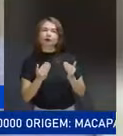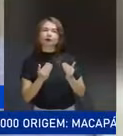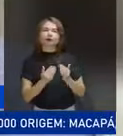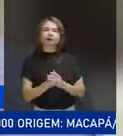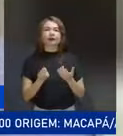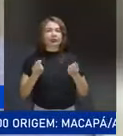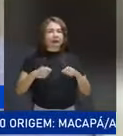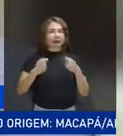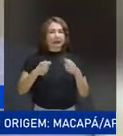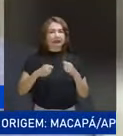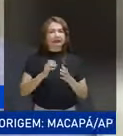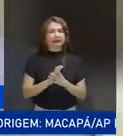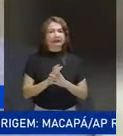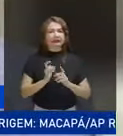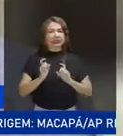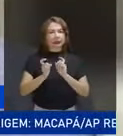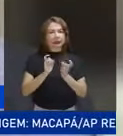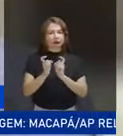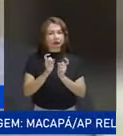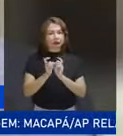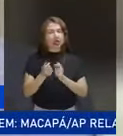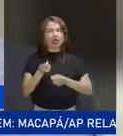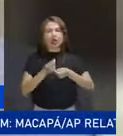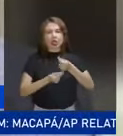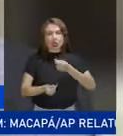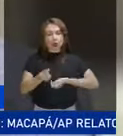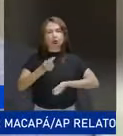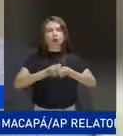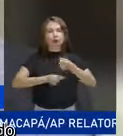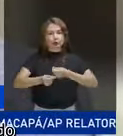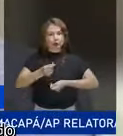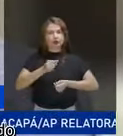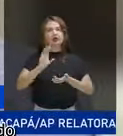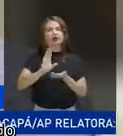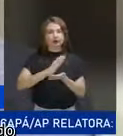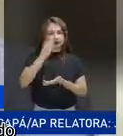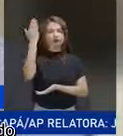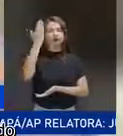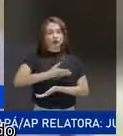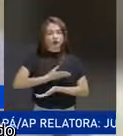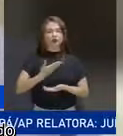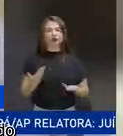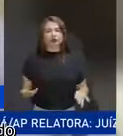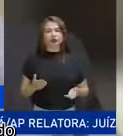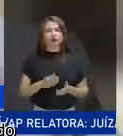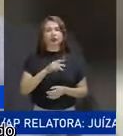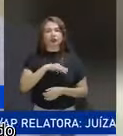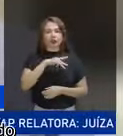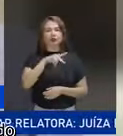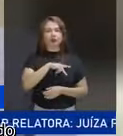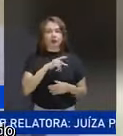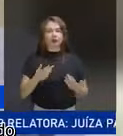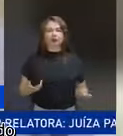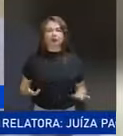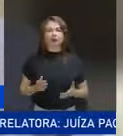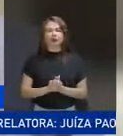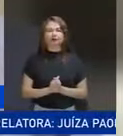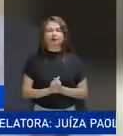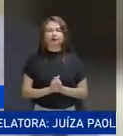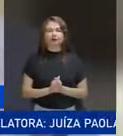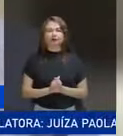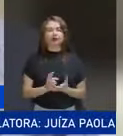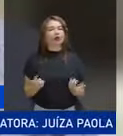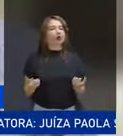a necessidade de se discutir a economicidade na prestação de contas quando o Ministério Público assim a